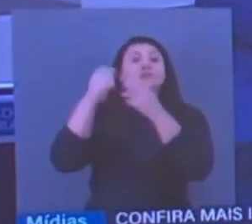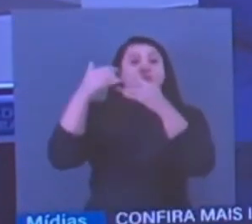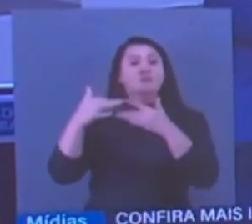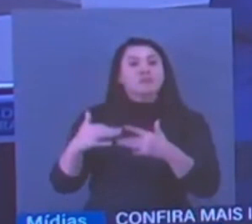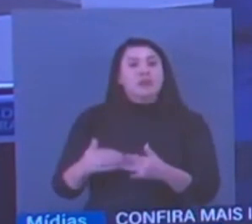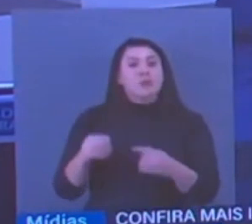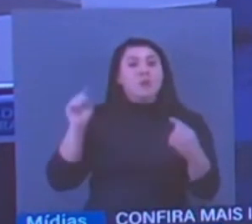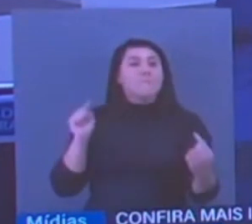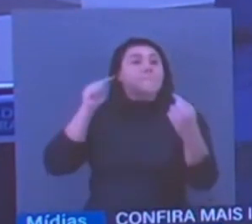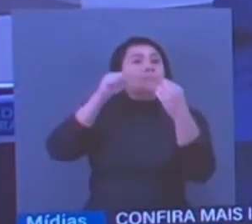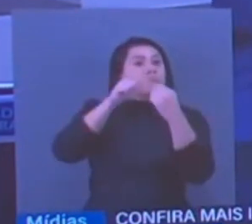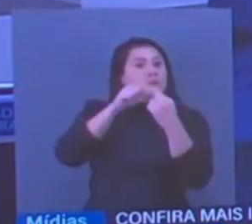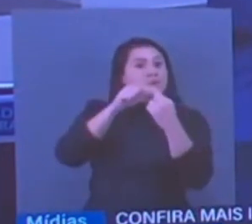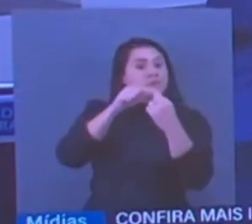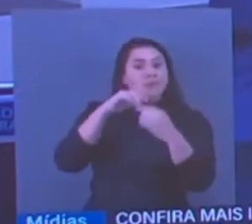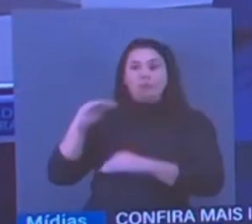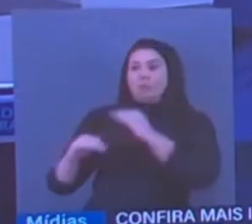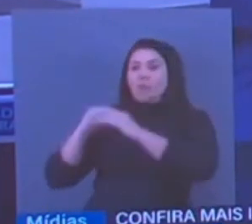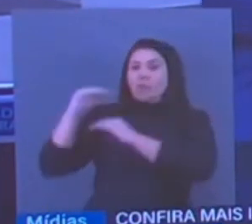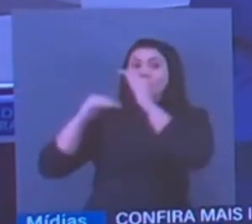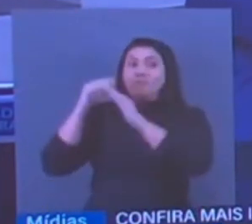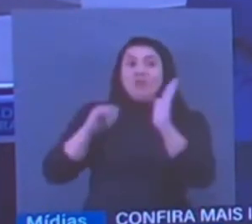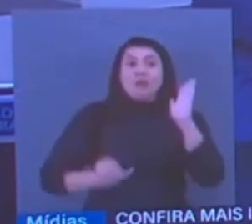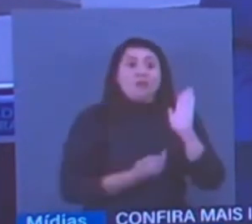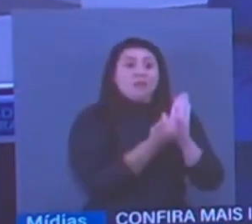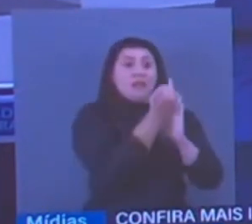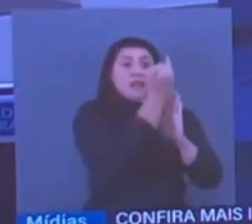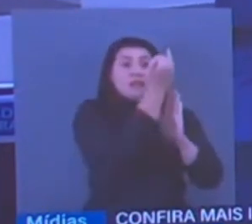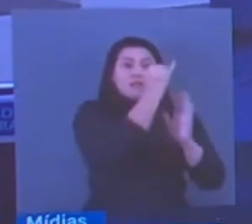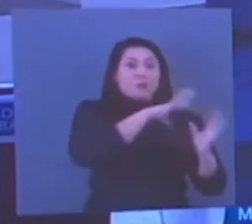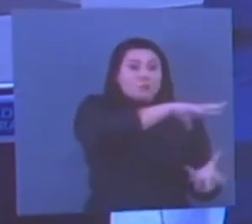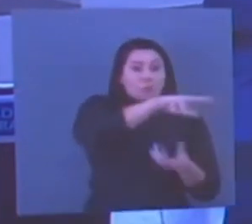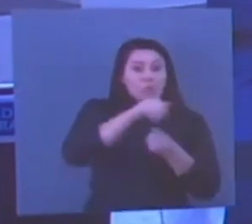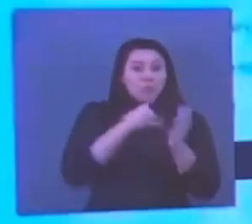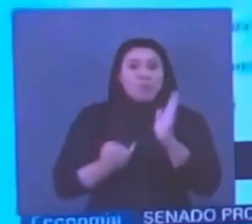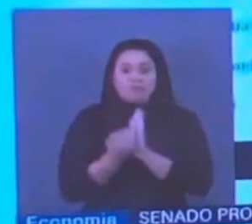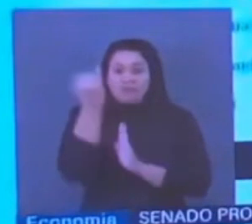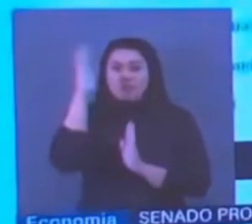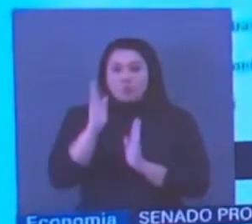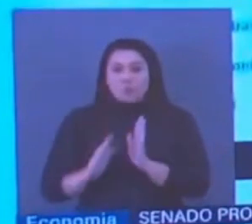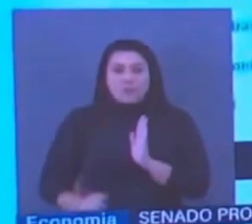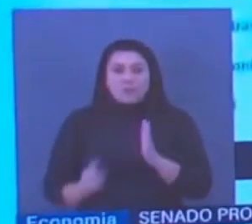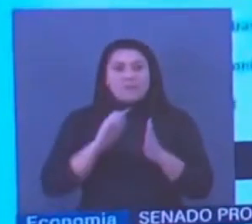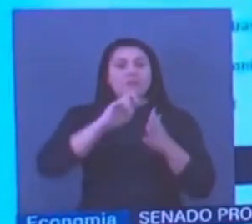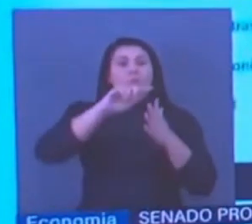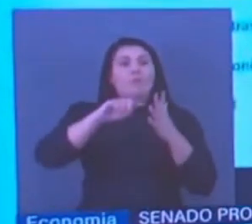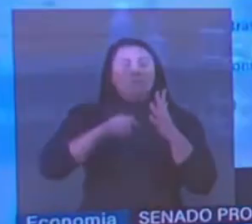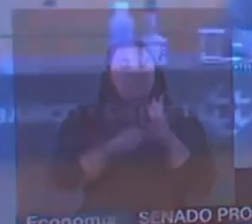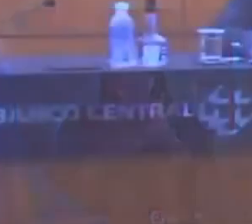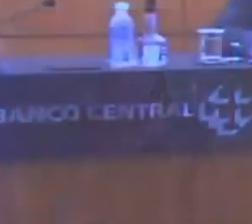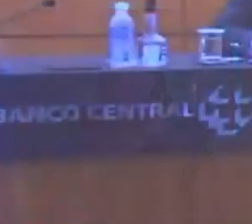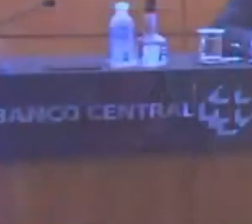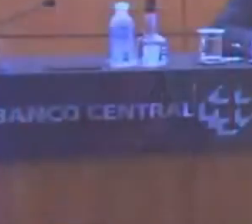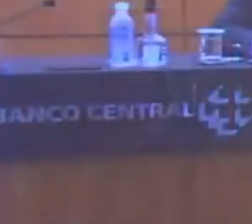seria não cair a taxa de juros como a gente sabe que defende essa linha de pensamento é que pensa no